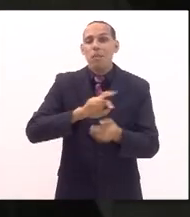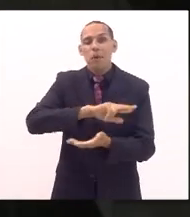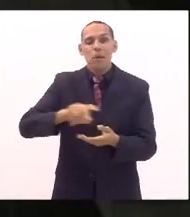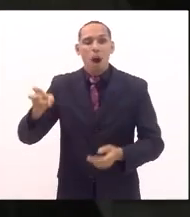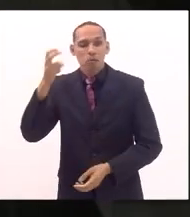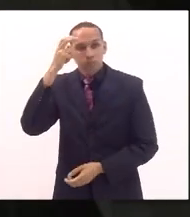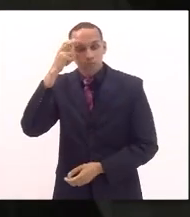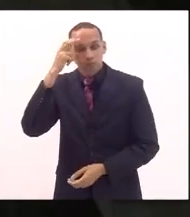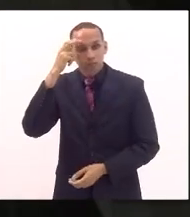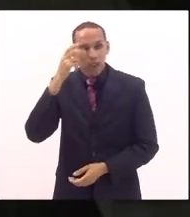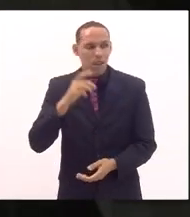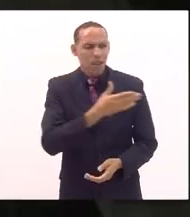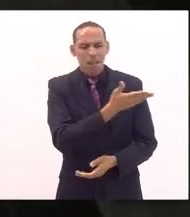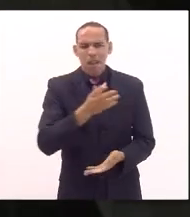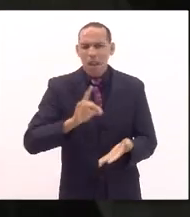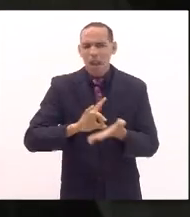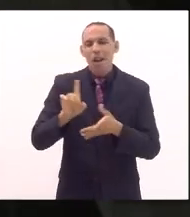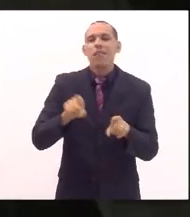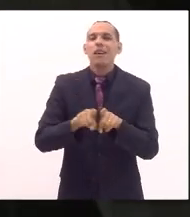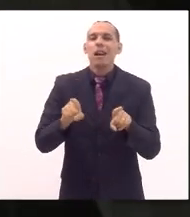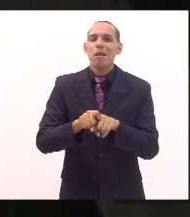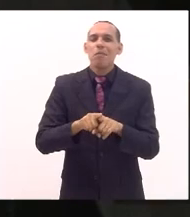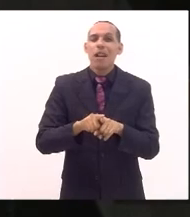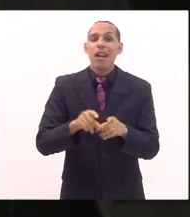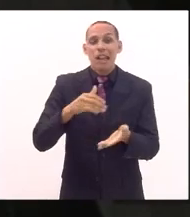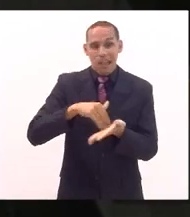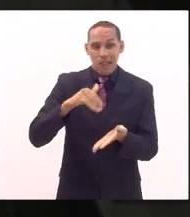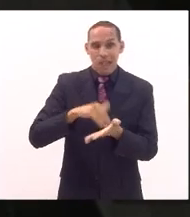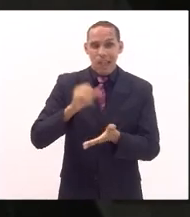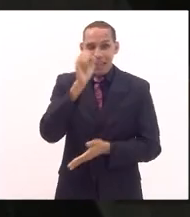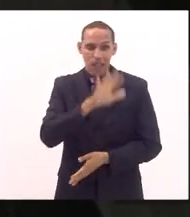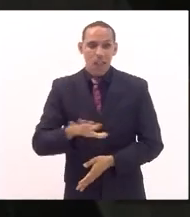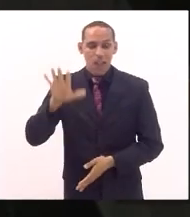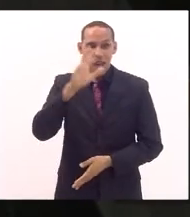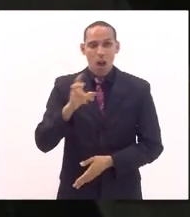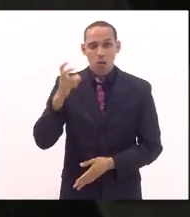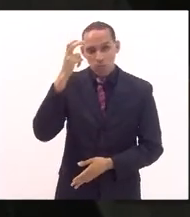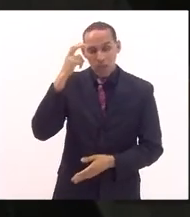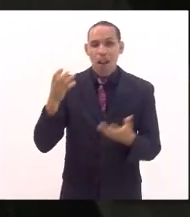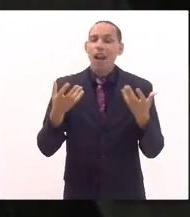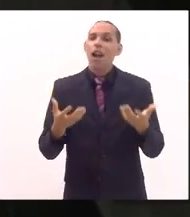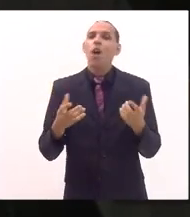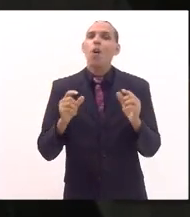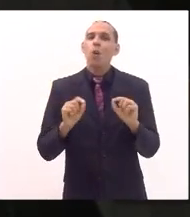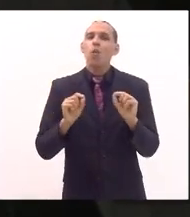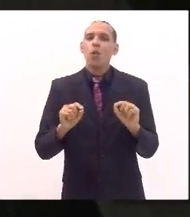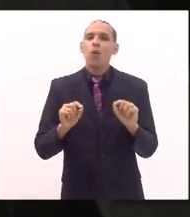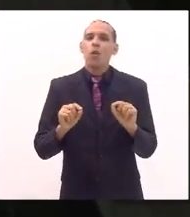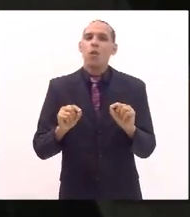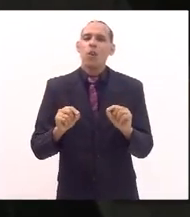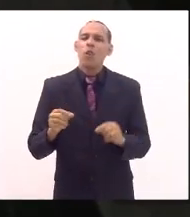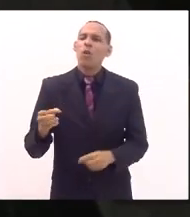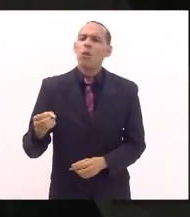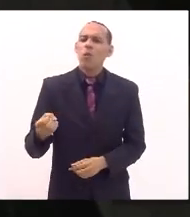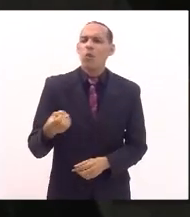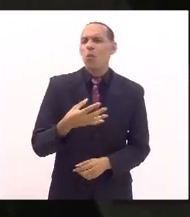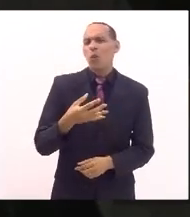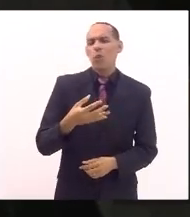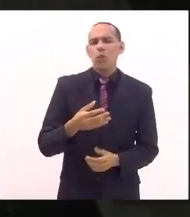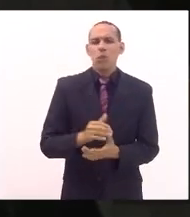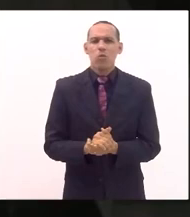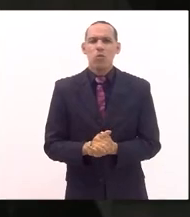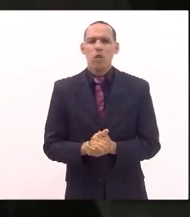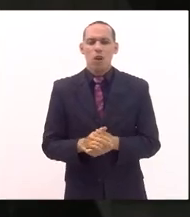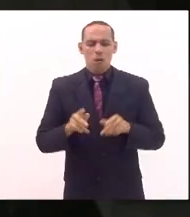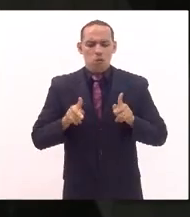tanto é assim que chegou a tempo secretário Nacional de Cultura pequenininho encarnar o novo Girls a